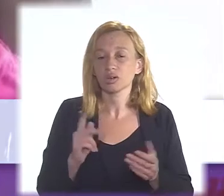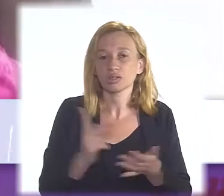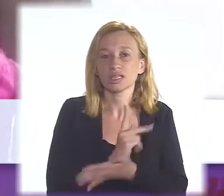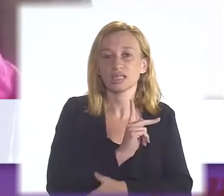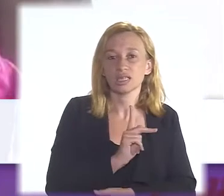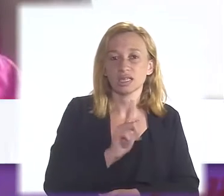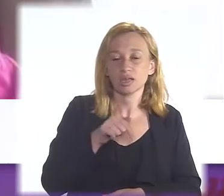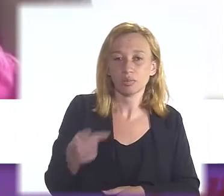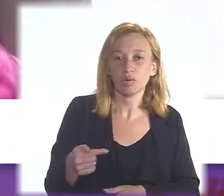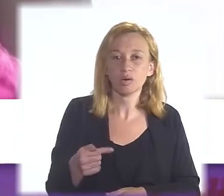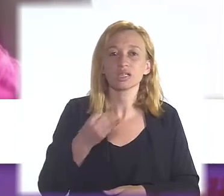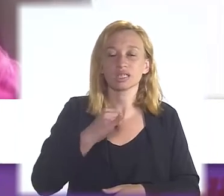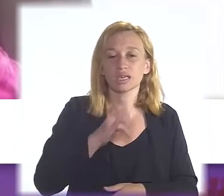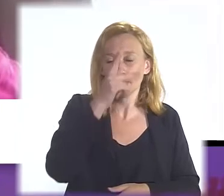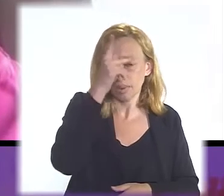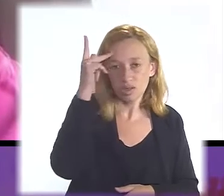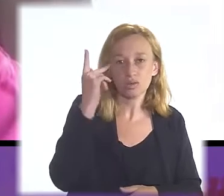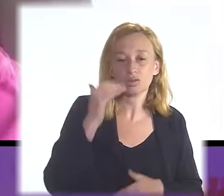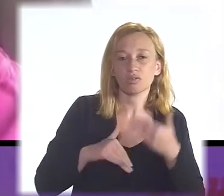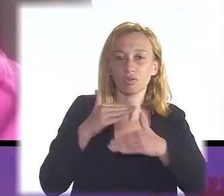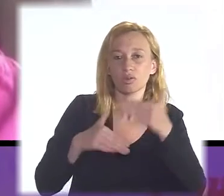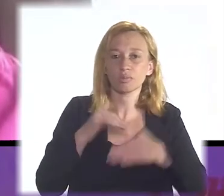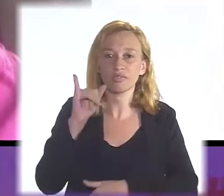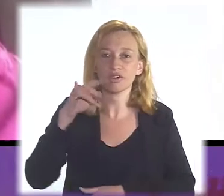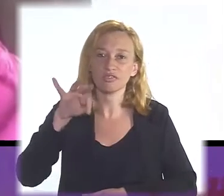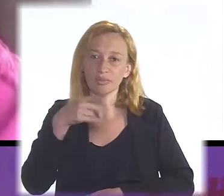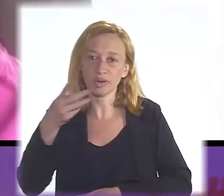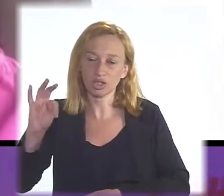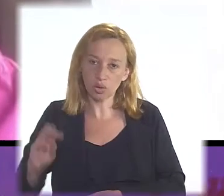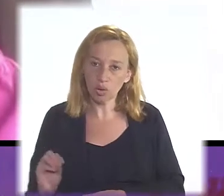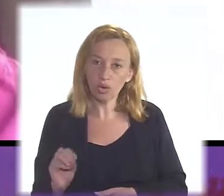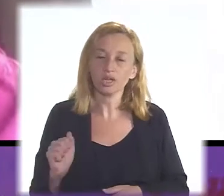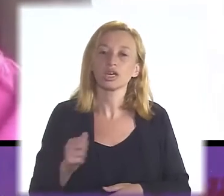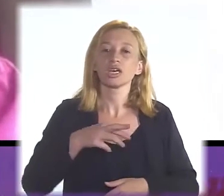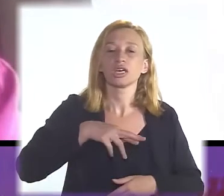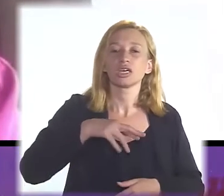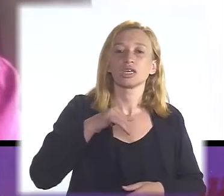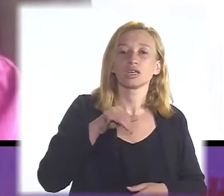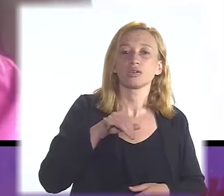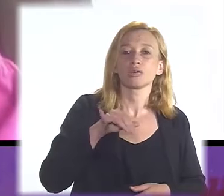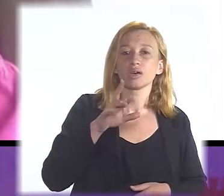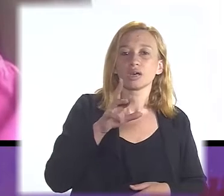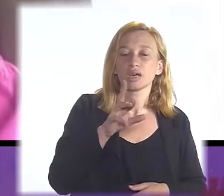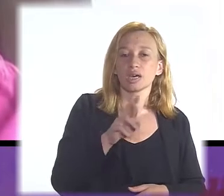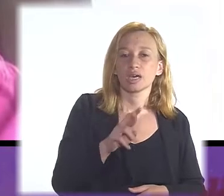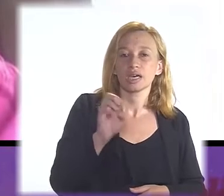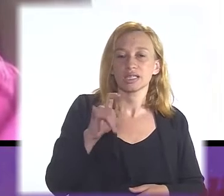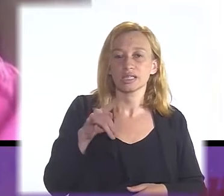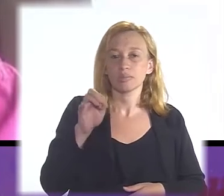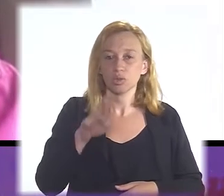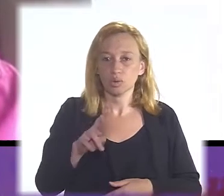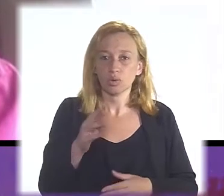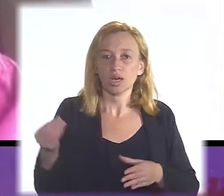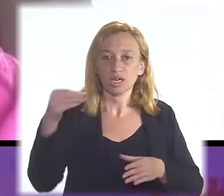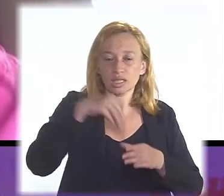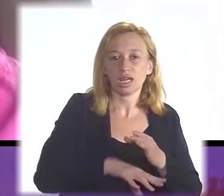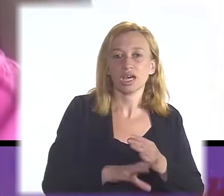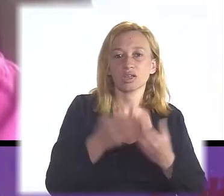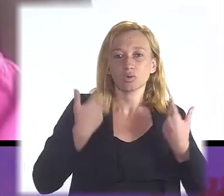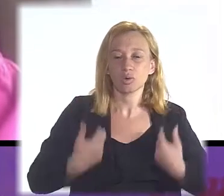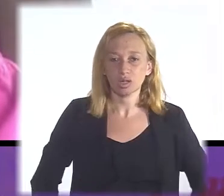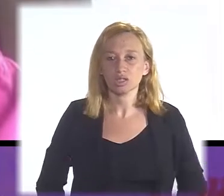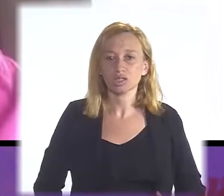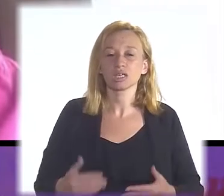Se a pessoa evolui para aquela fase inflamatória e o receptor que permite ao vírus entrar no organismo, ele